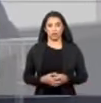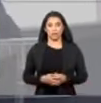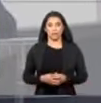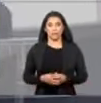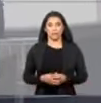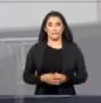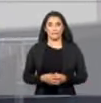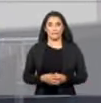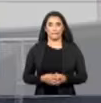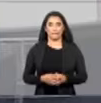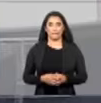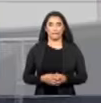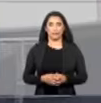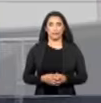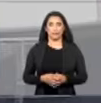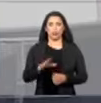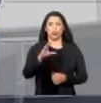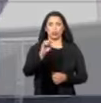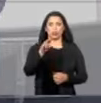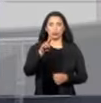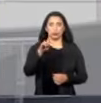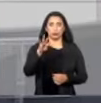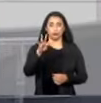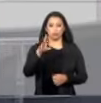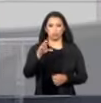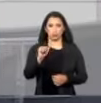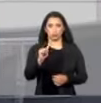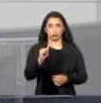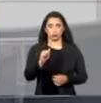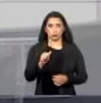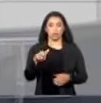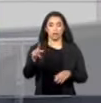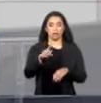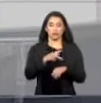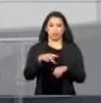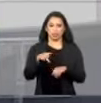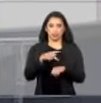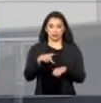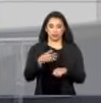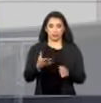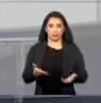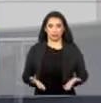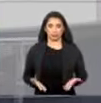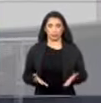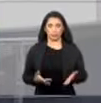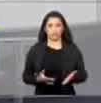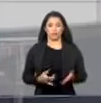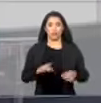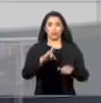às fontes da cultura nacional. Esse documento está